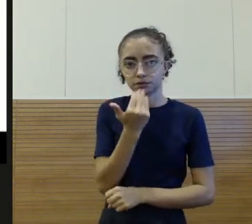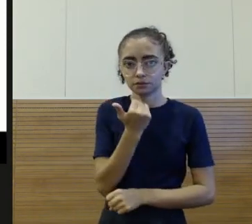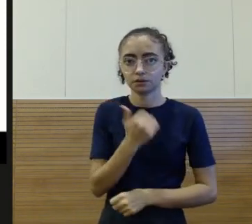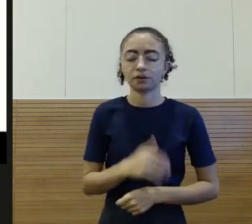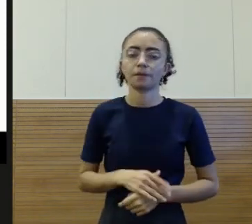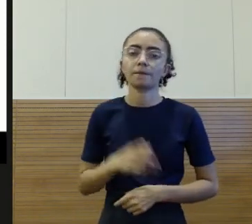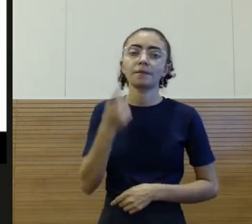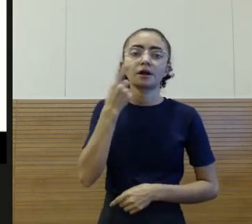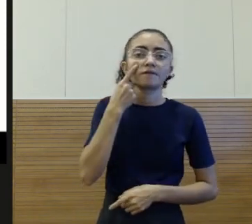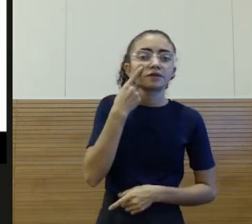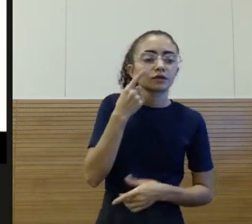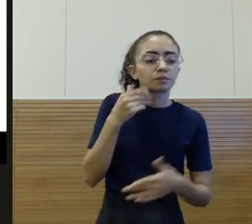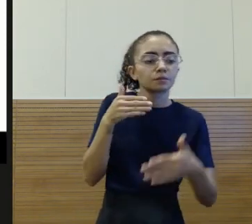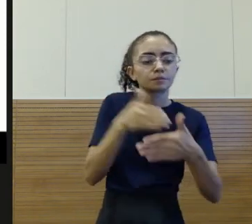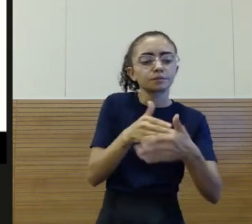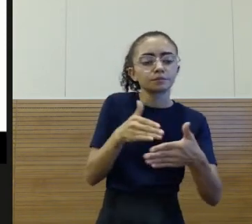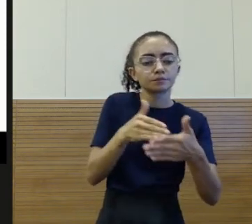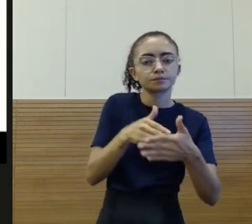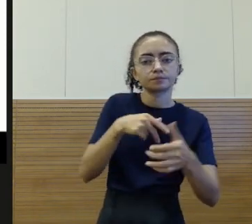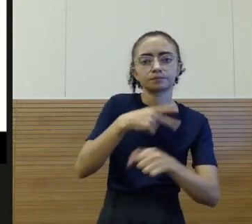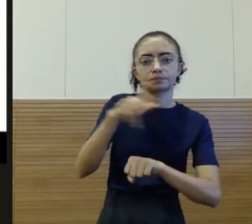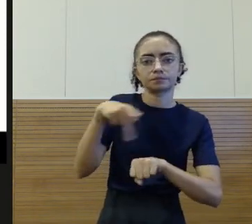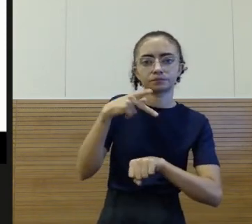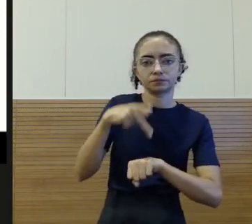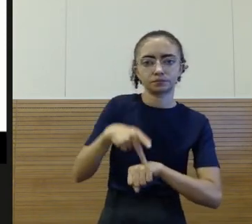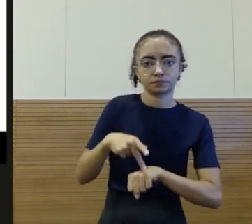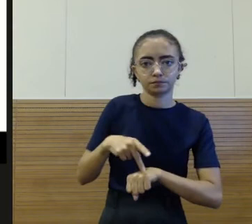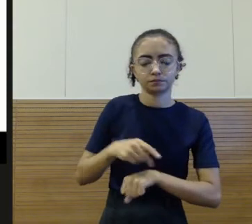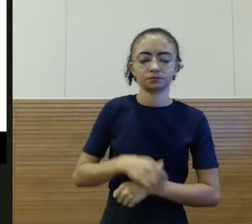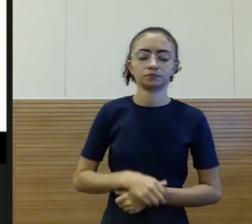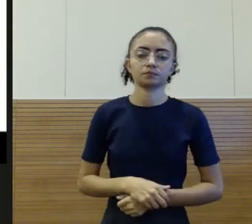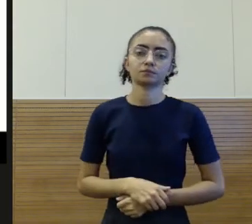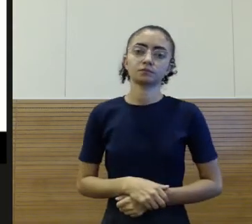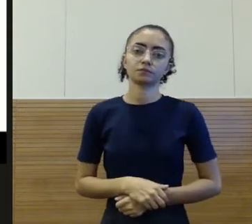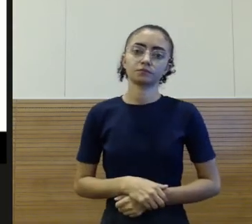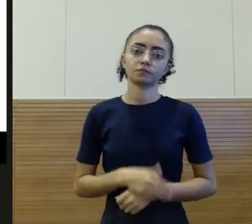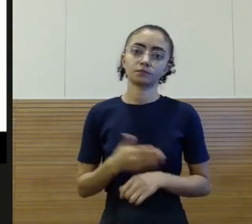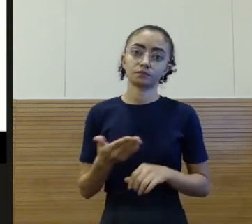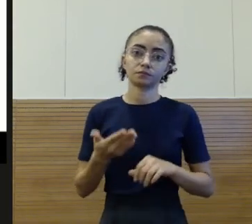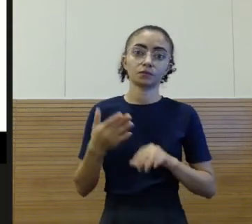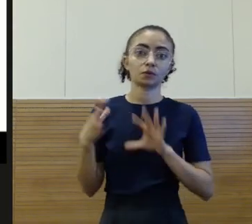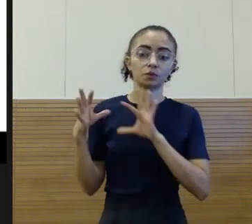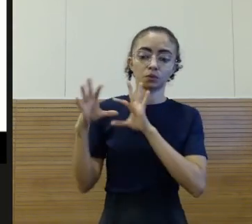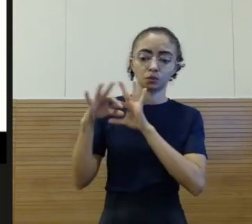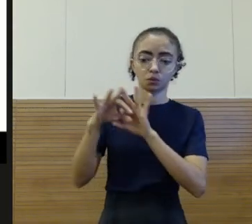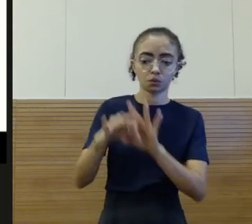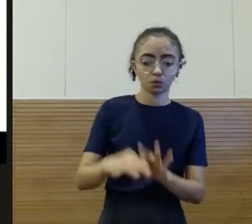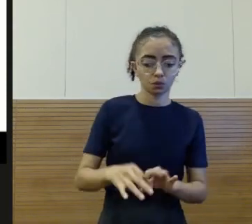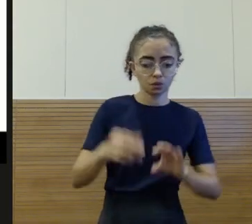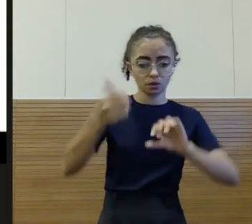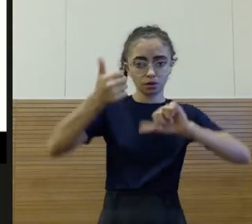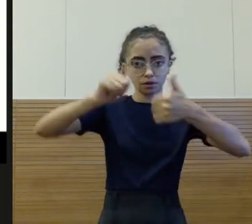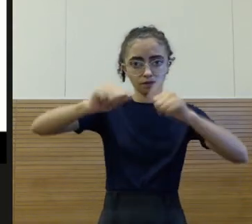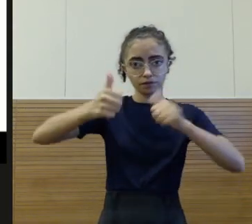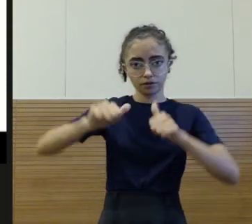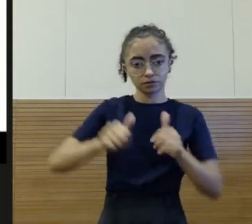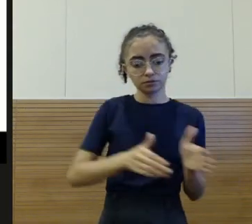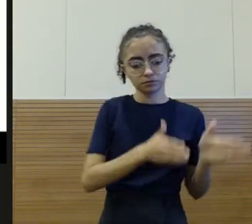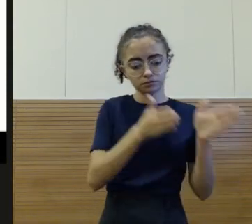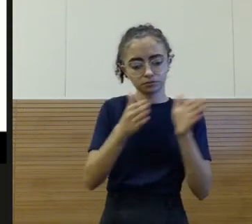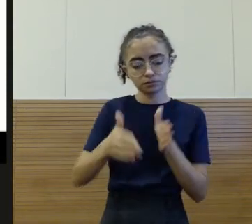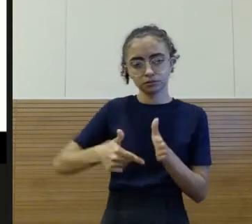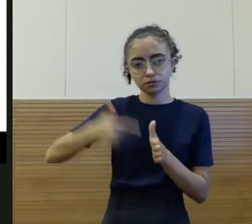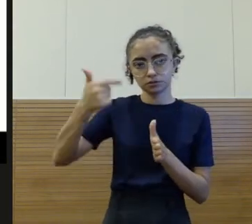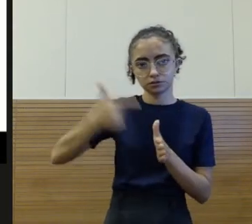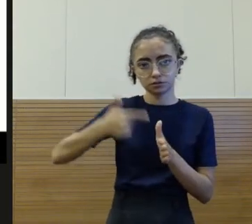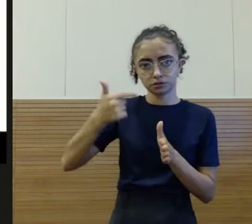essas barreiras que atualmente o país está enfrentando. Com essa análise da situação, então, passaríamos à seguinte etapa, que é o